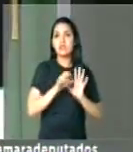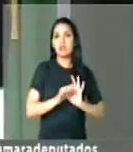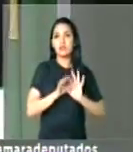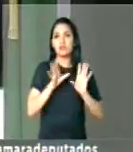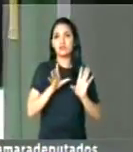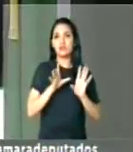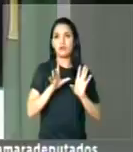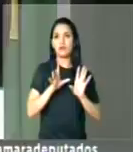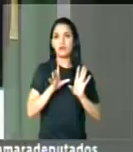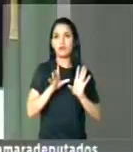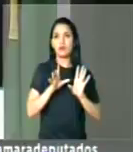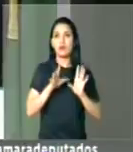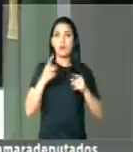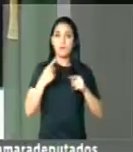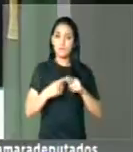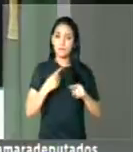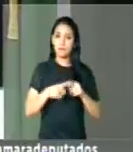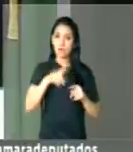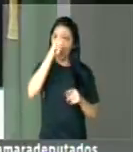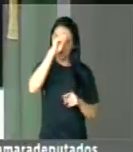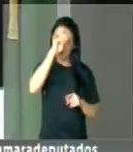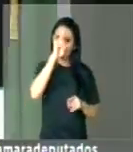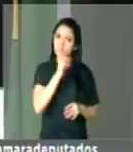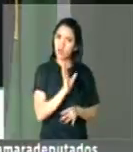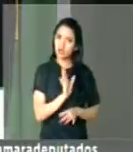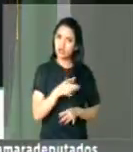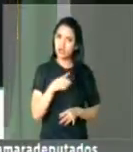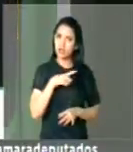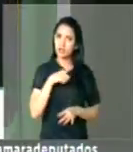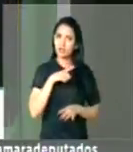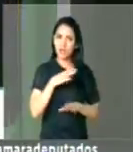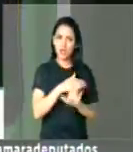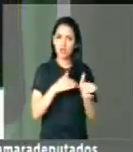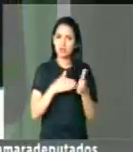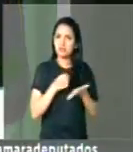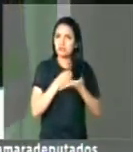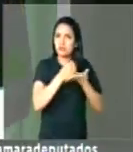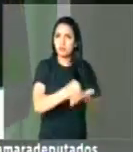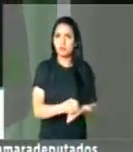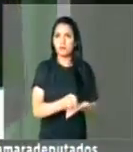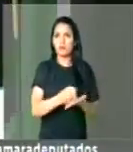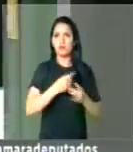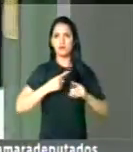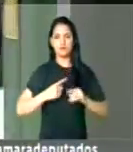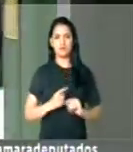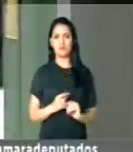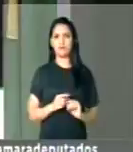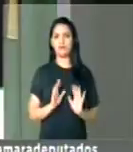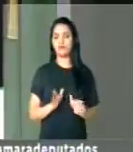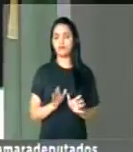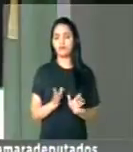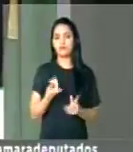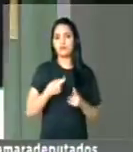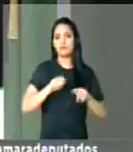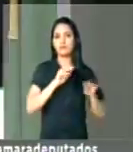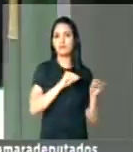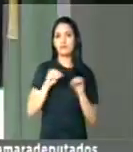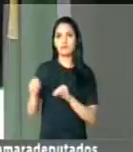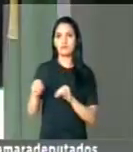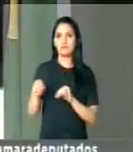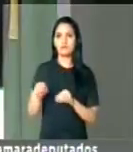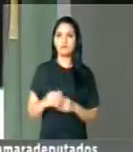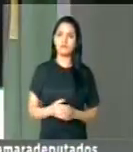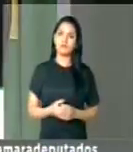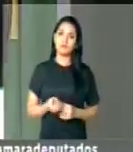estava num hospital que ele tinha toda assistência, já que ele estava dentro de uma unidade coronariana. Nós entendemos